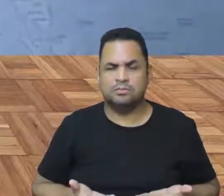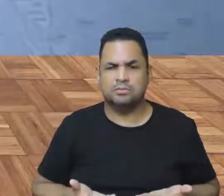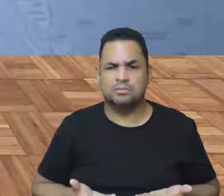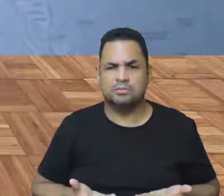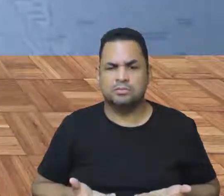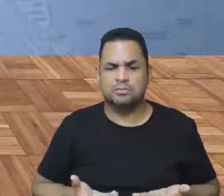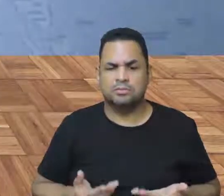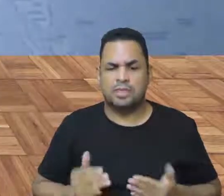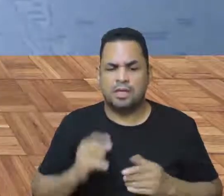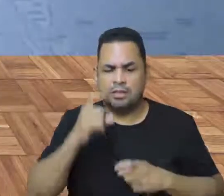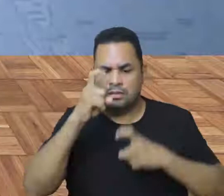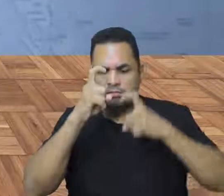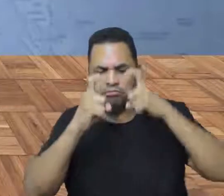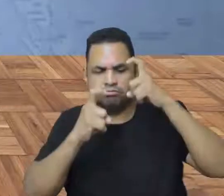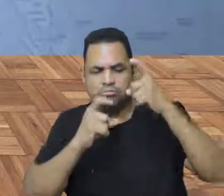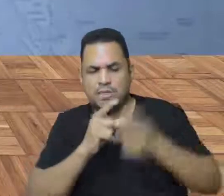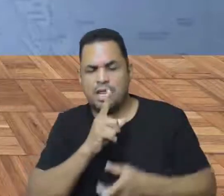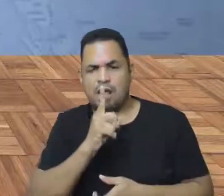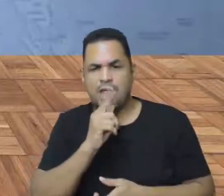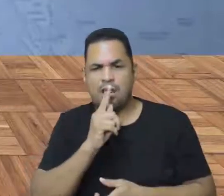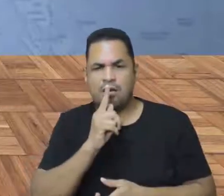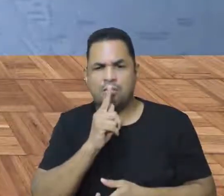eu estou preocupado com a água